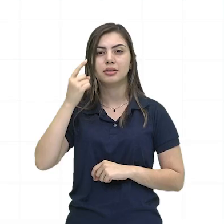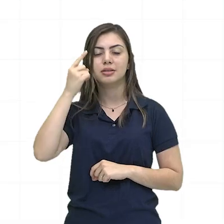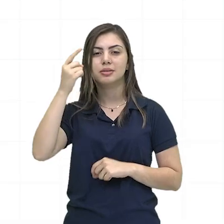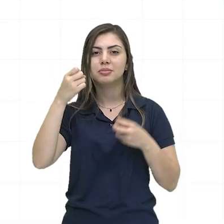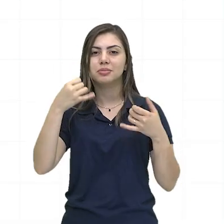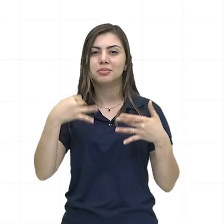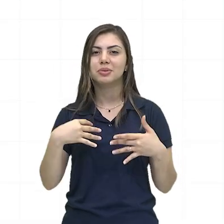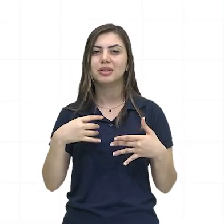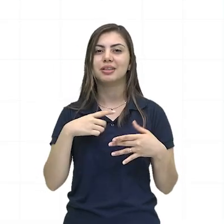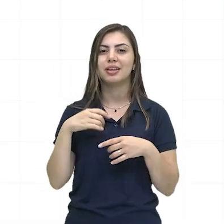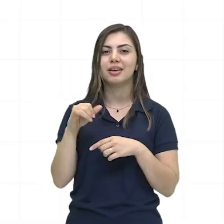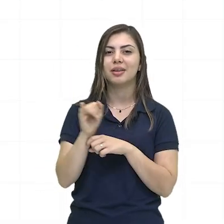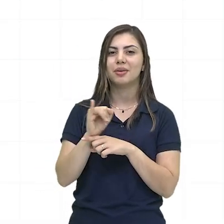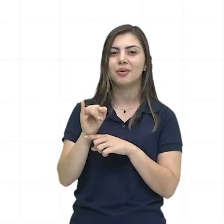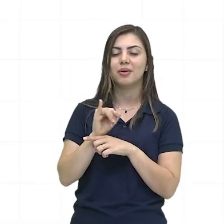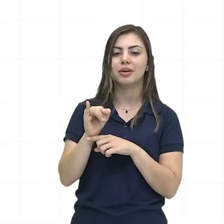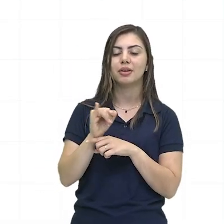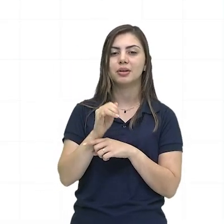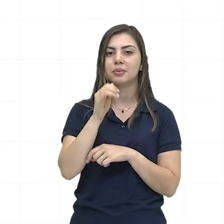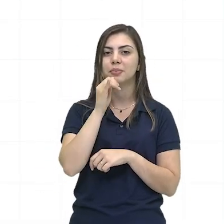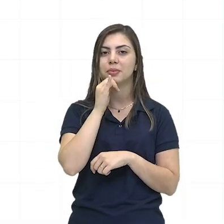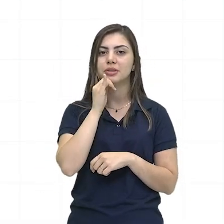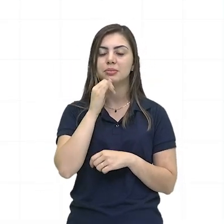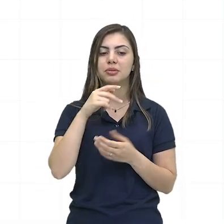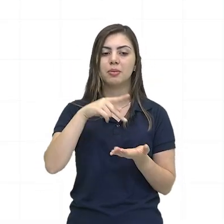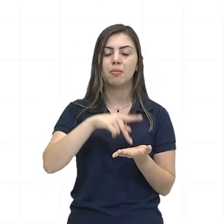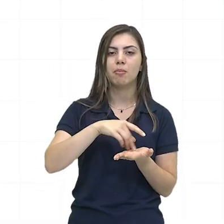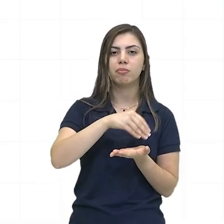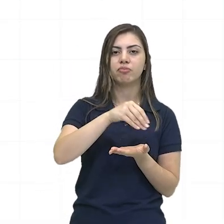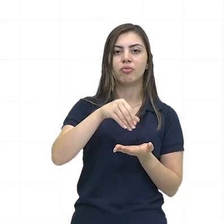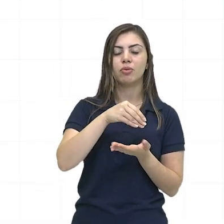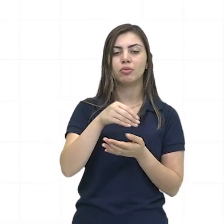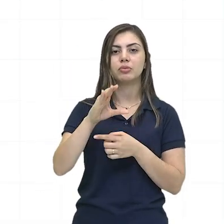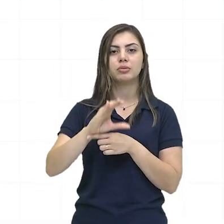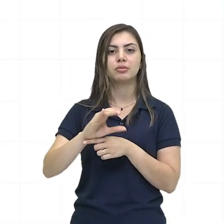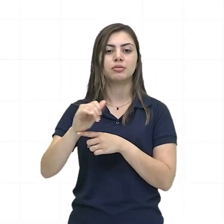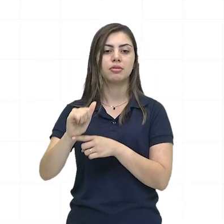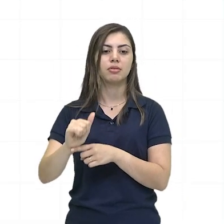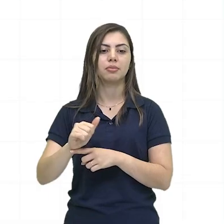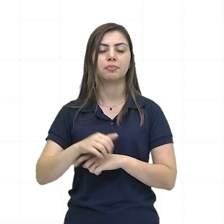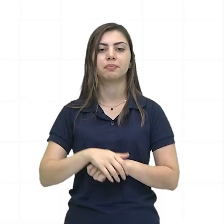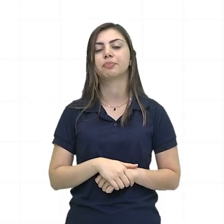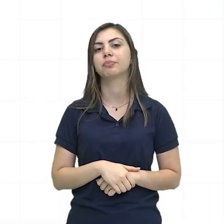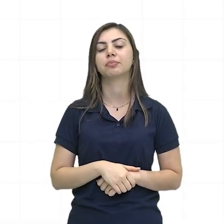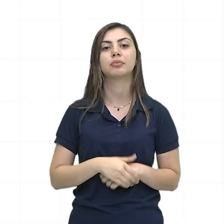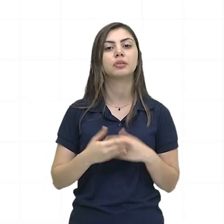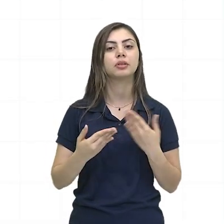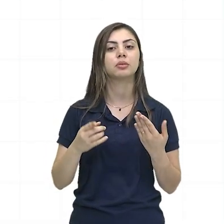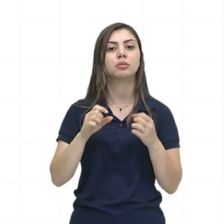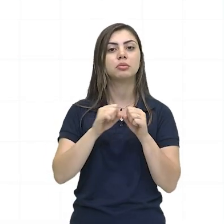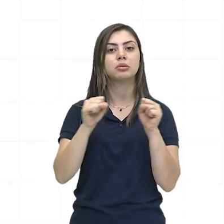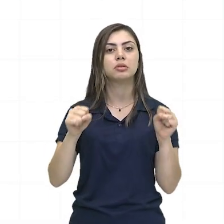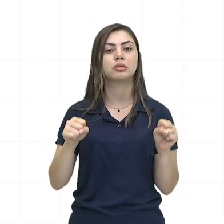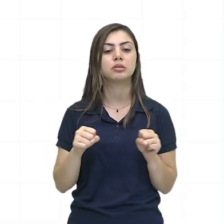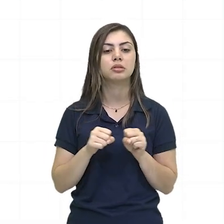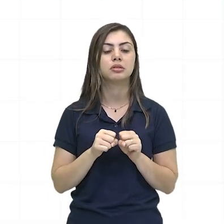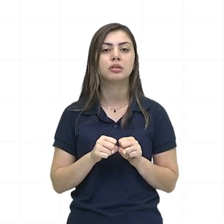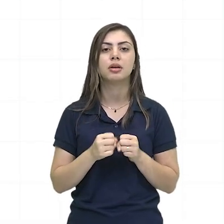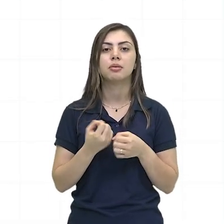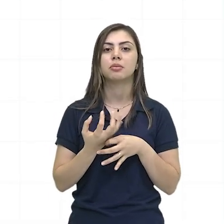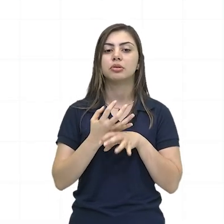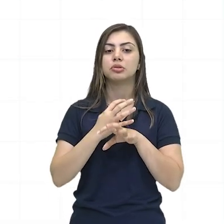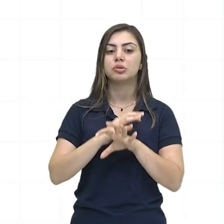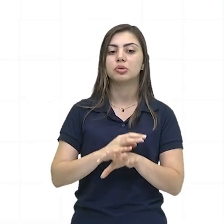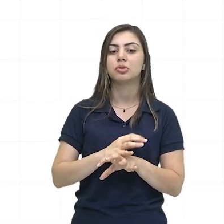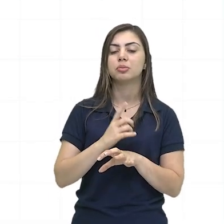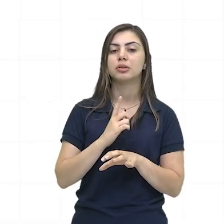dos ossos, como, por exemplo, o cálcio e o fósforo. Nós temos também no sistema esquelético a função de produção de